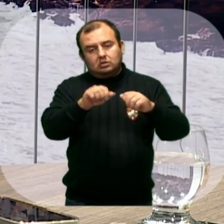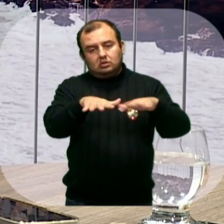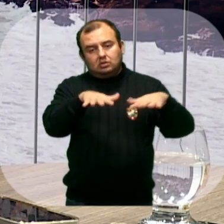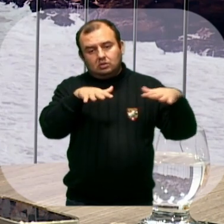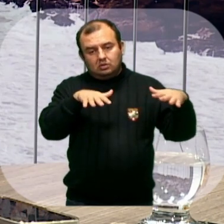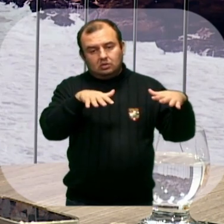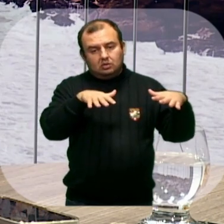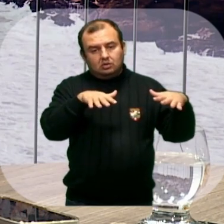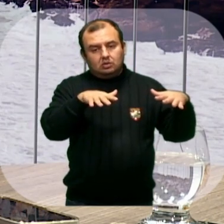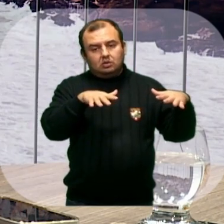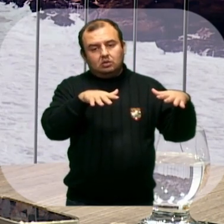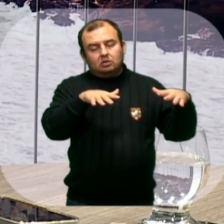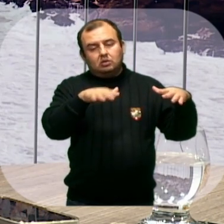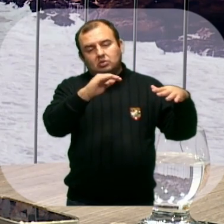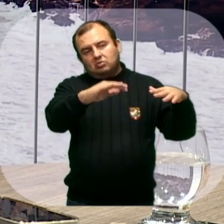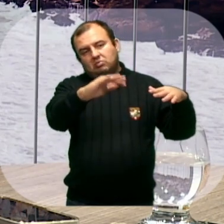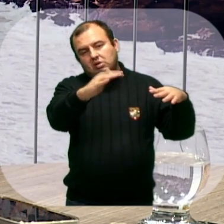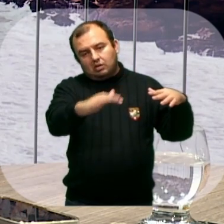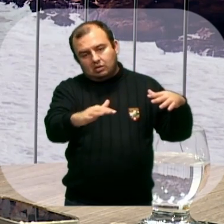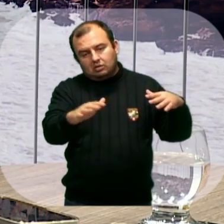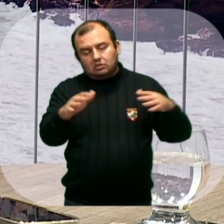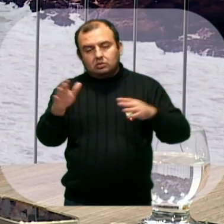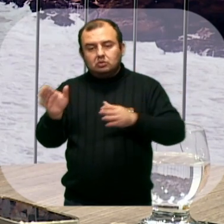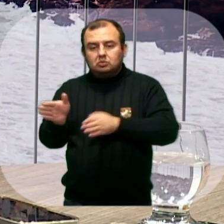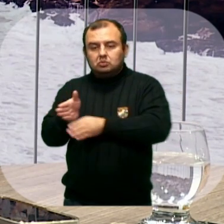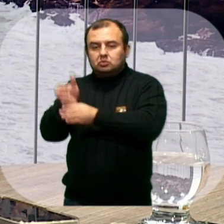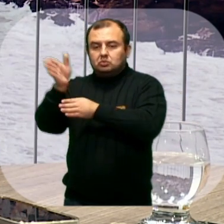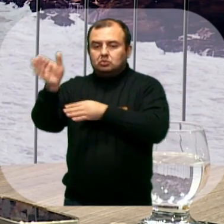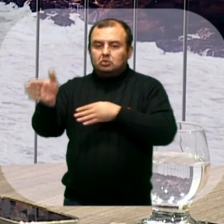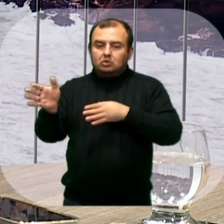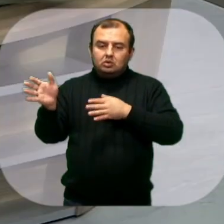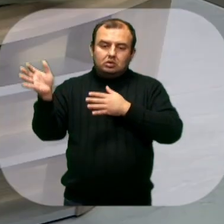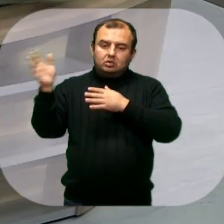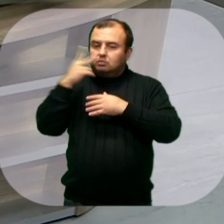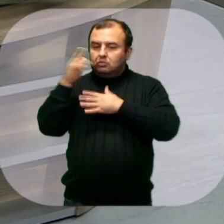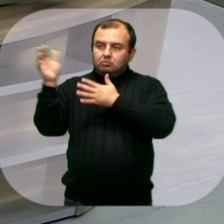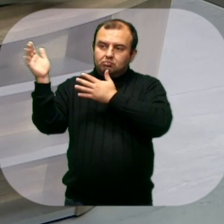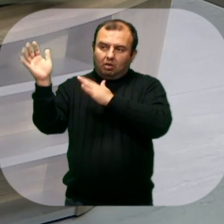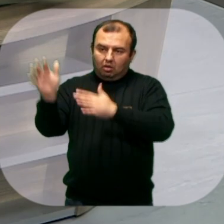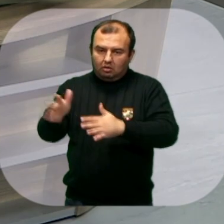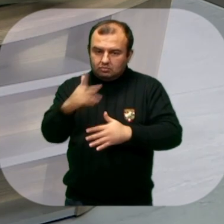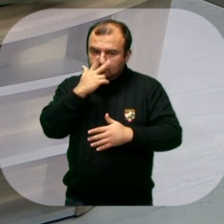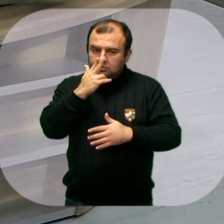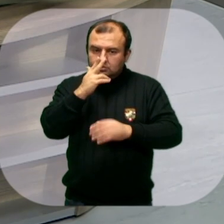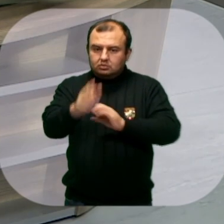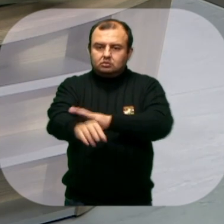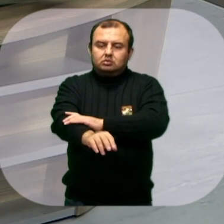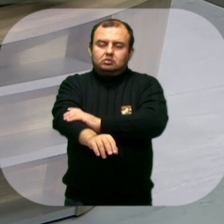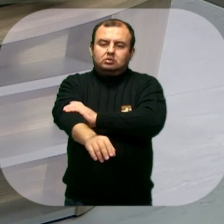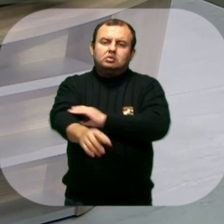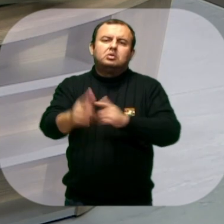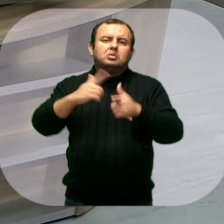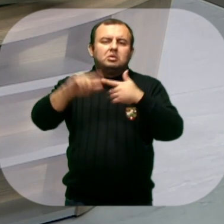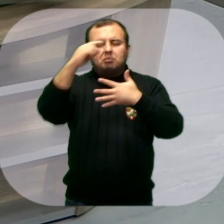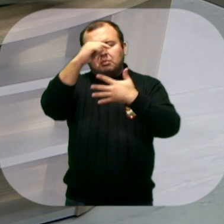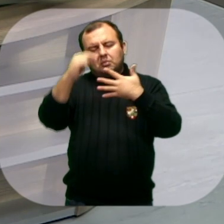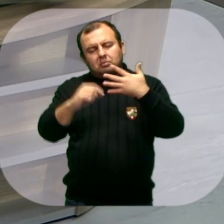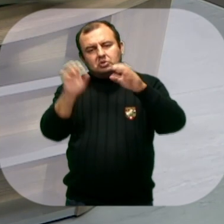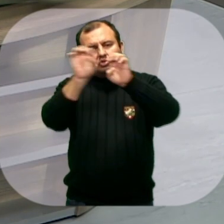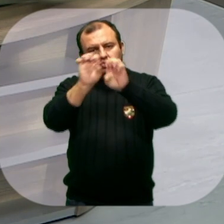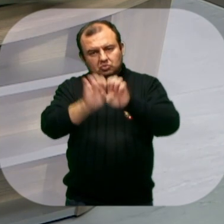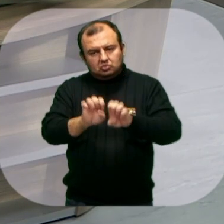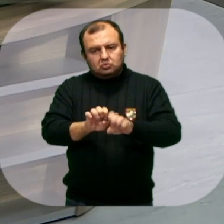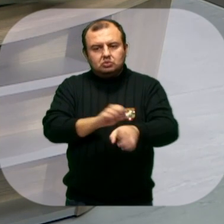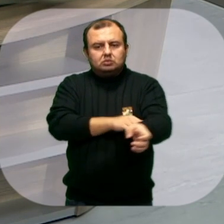com o palco caindo, 2 paredes prestes a caírem também. Tínhamos uma série de probleminhas